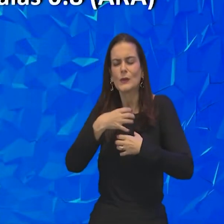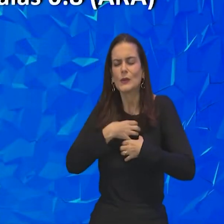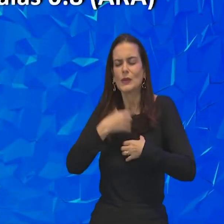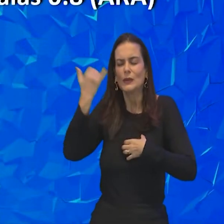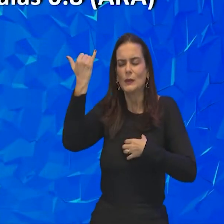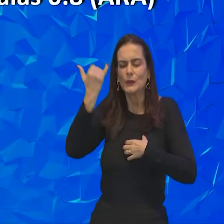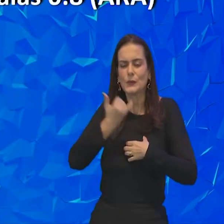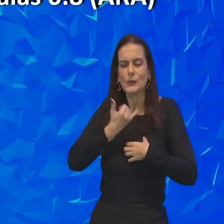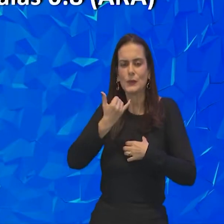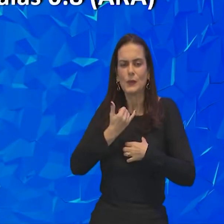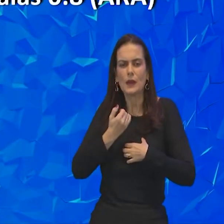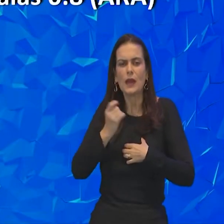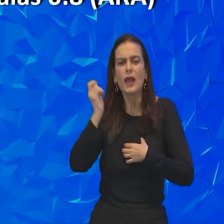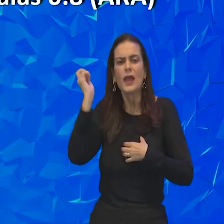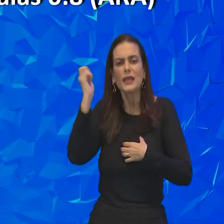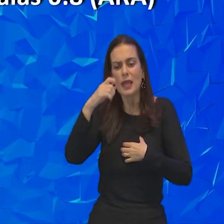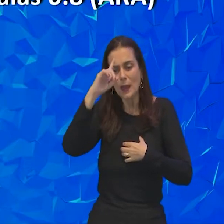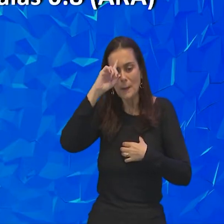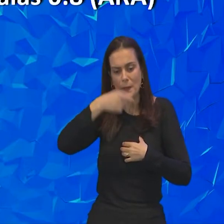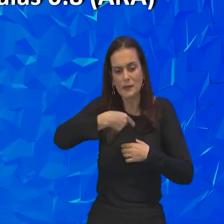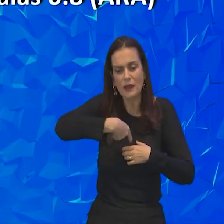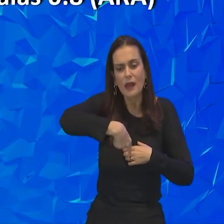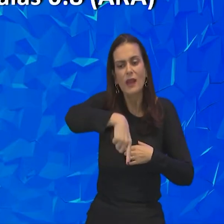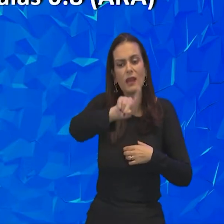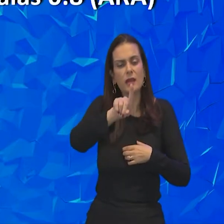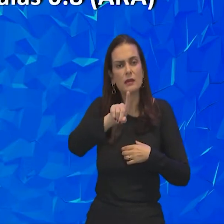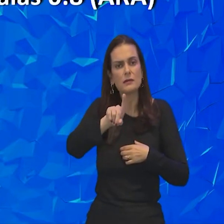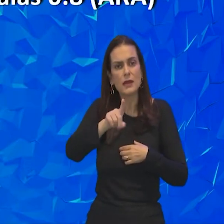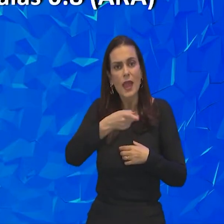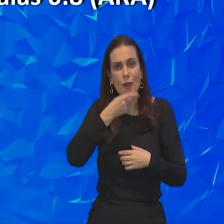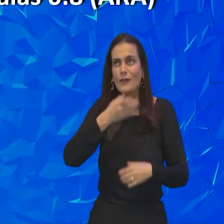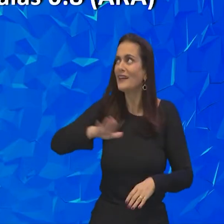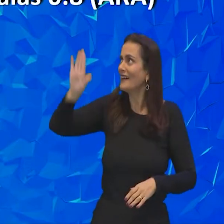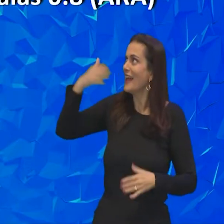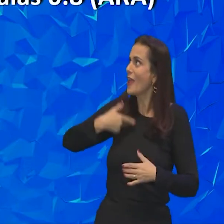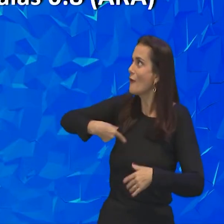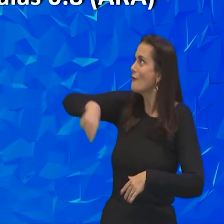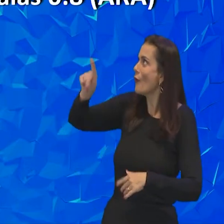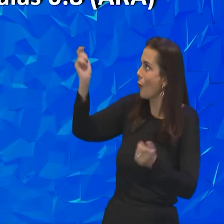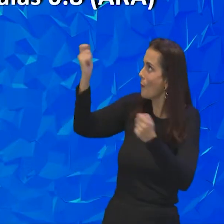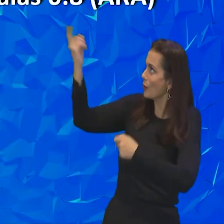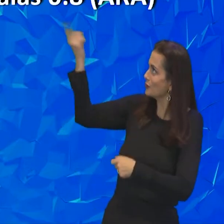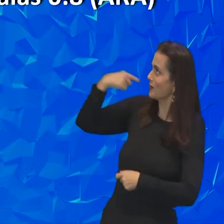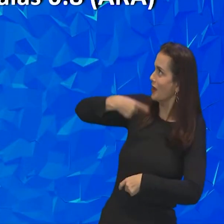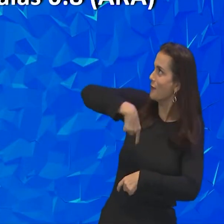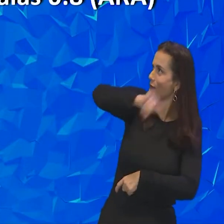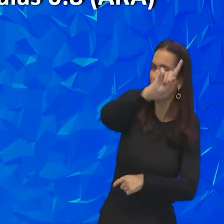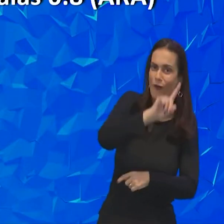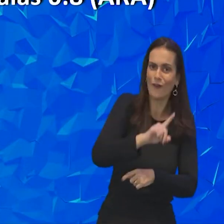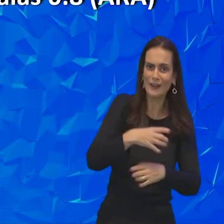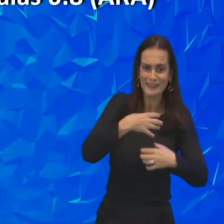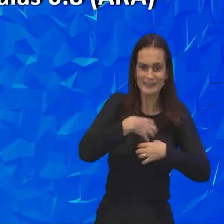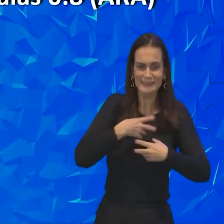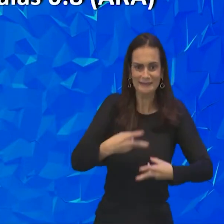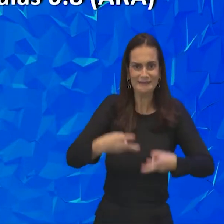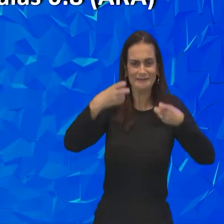dizia: a quem enviarei? Quem há de ir por nós? E disse eu: eis-me aqui, envia-me a mim. Oh, meu